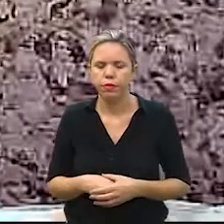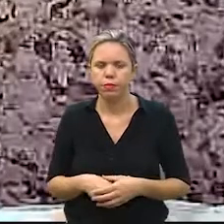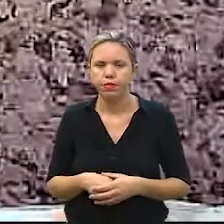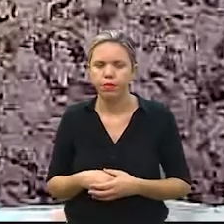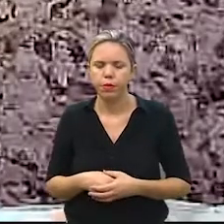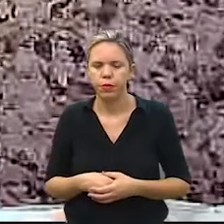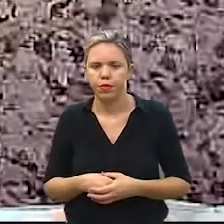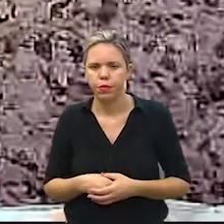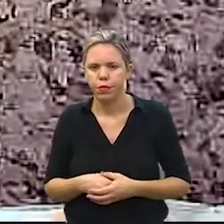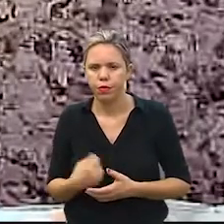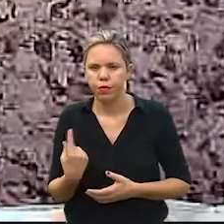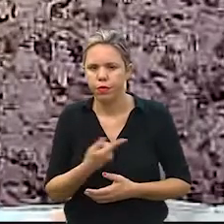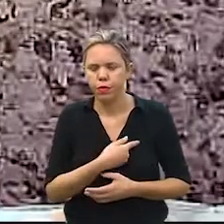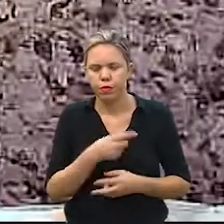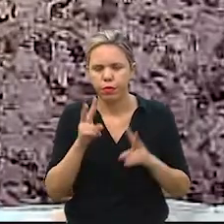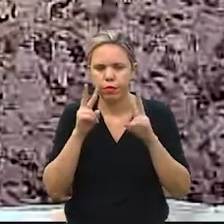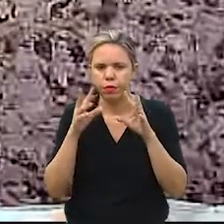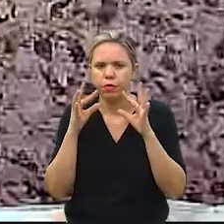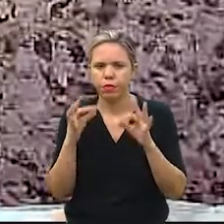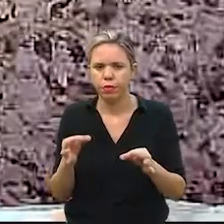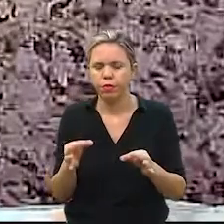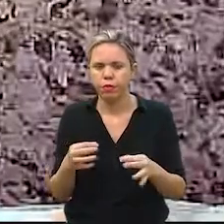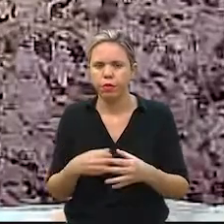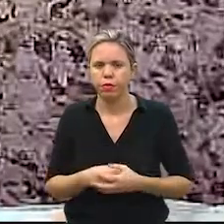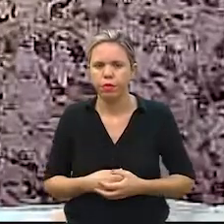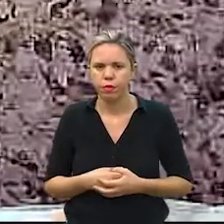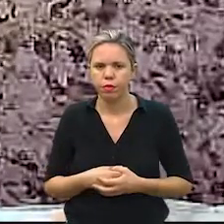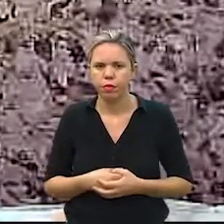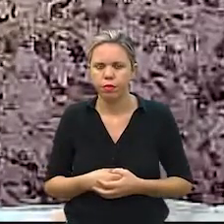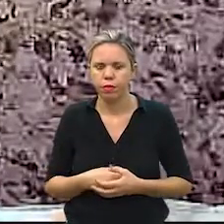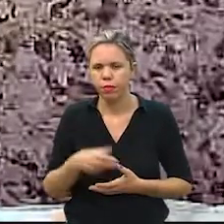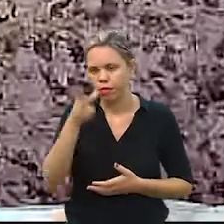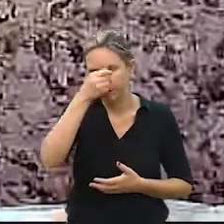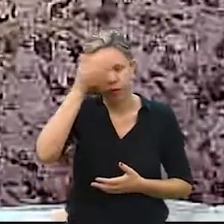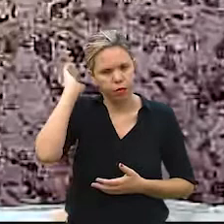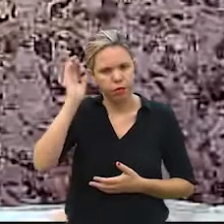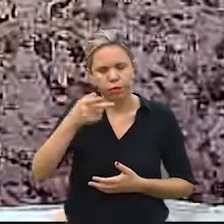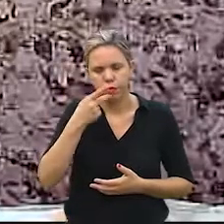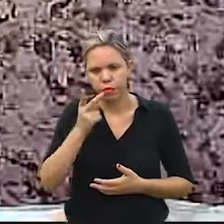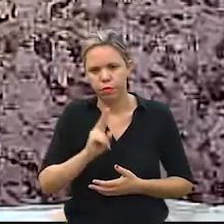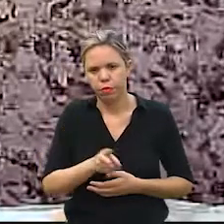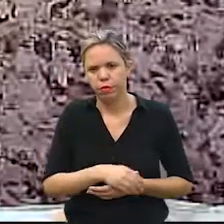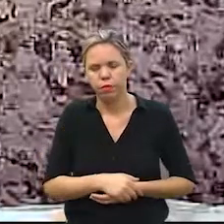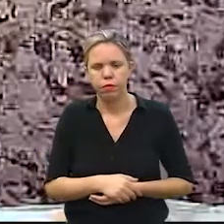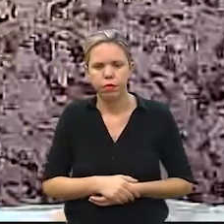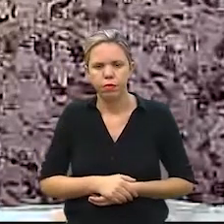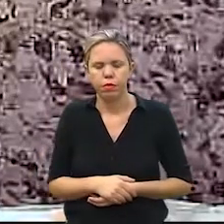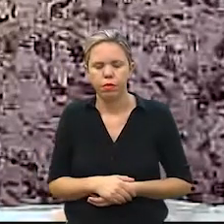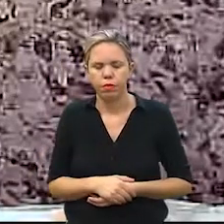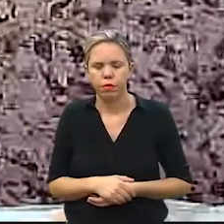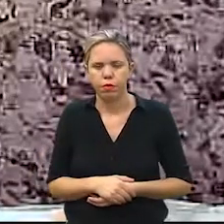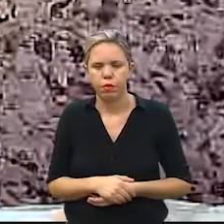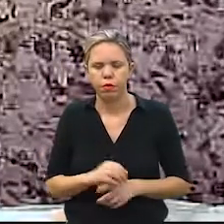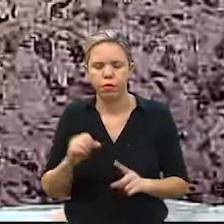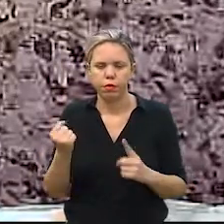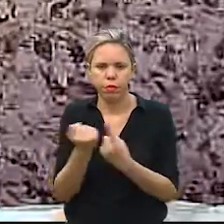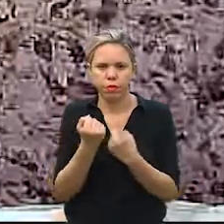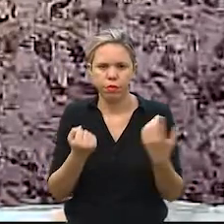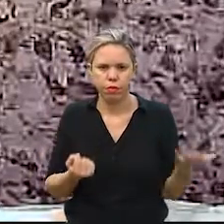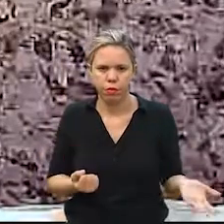também da gente olhar com mais atenção, e é o que o prefeito Dário tem falado sempre, para a assistência